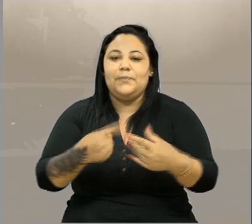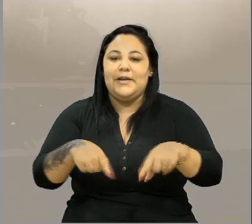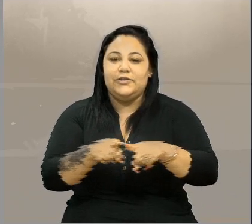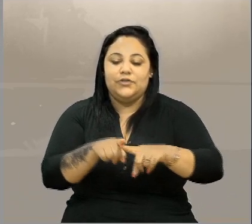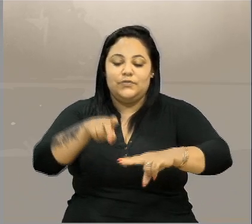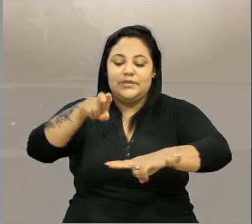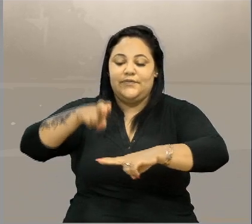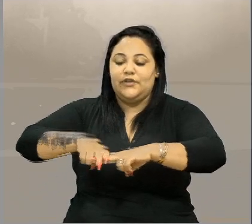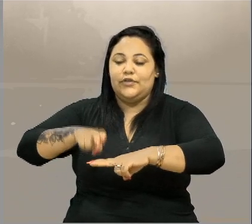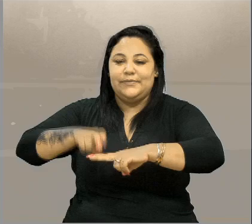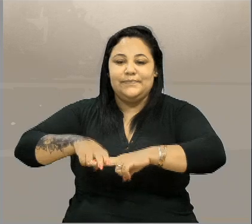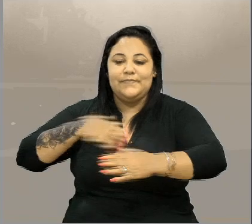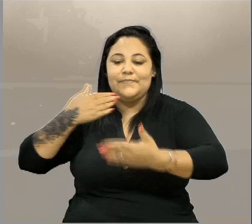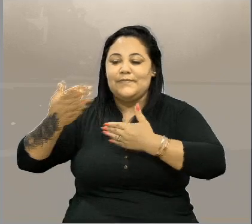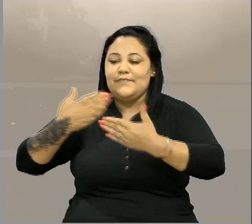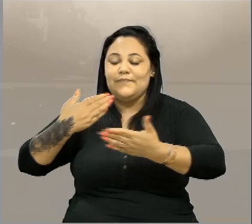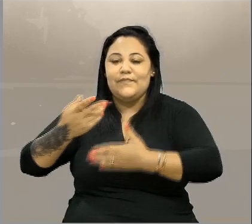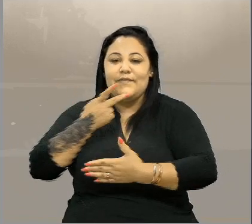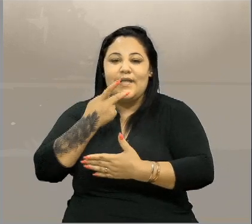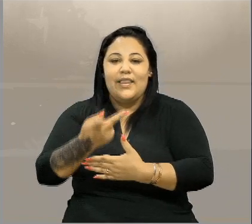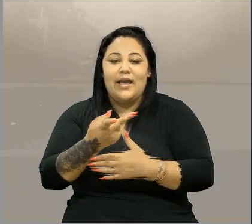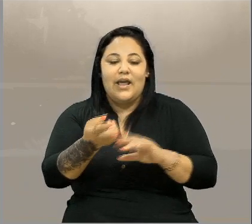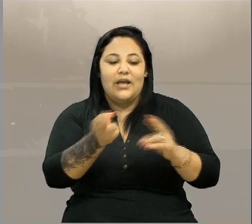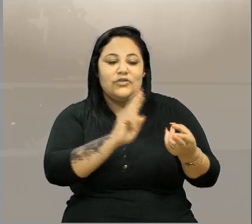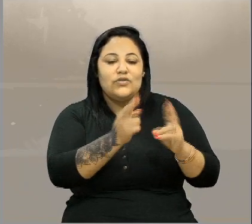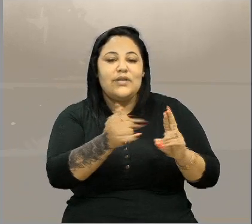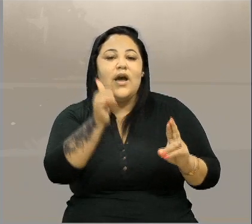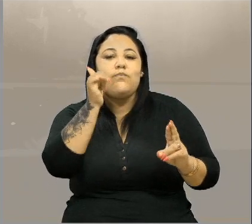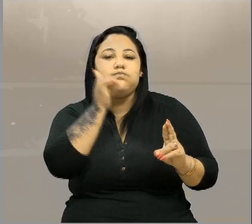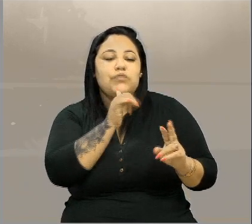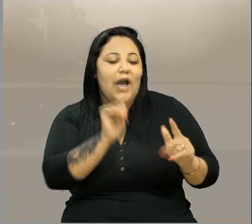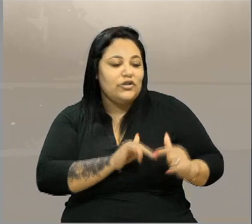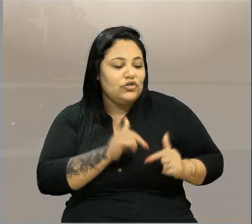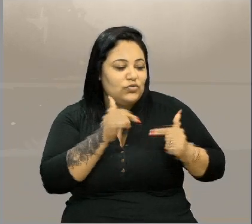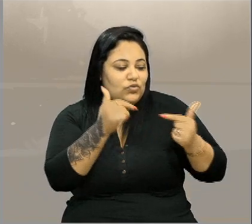para falar sobre ações afirmativas, sobre ações